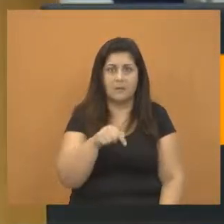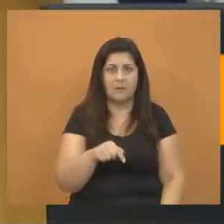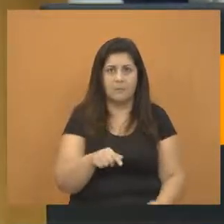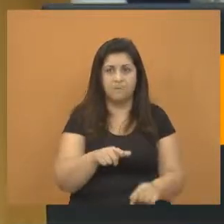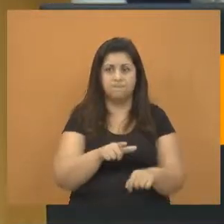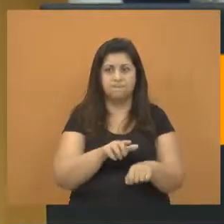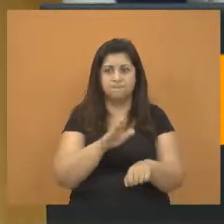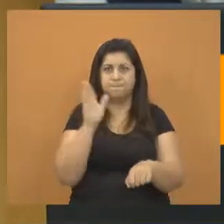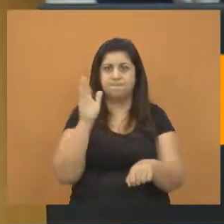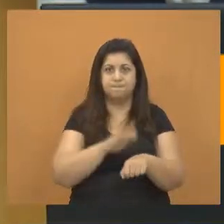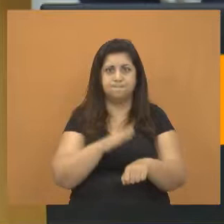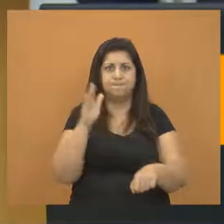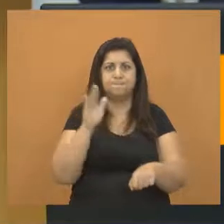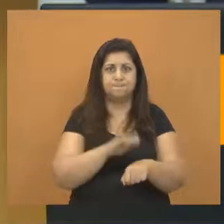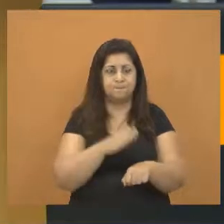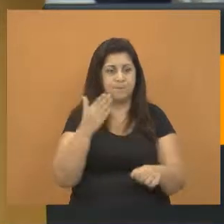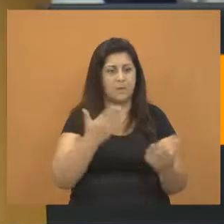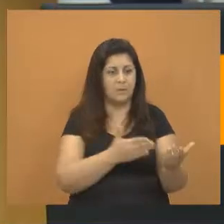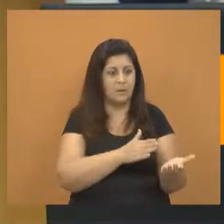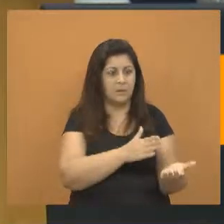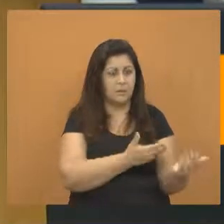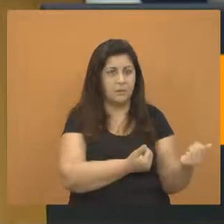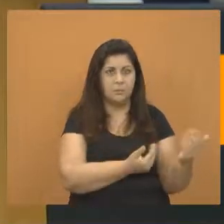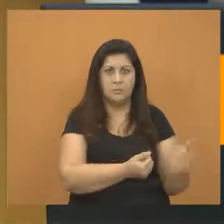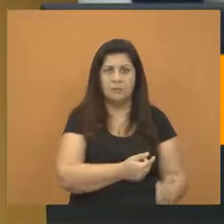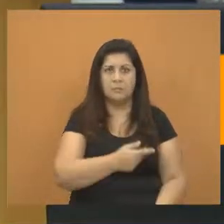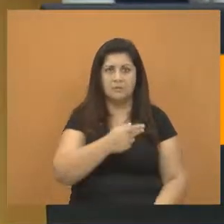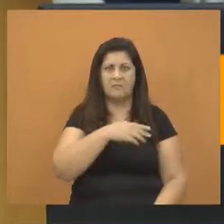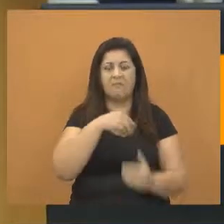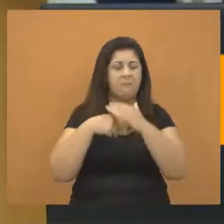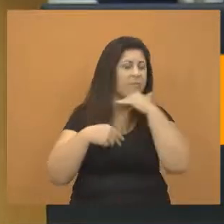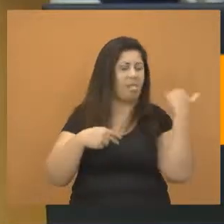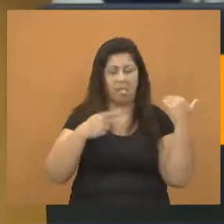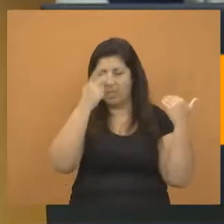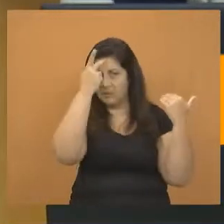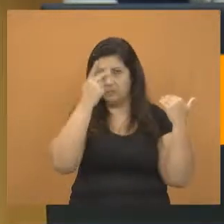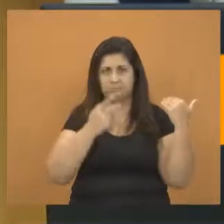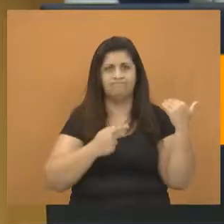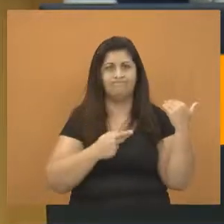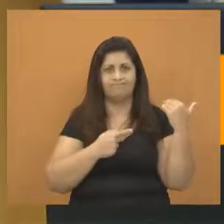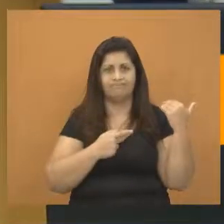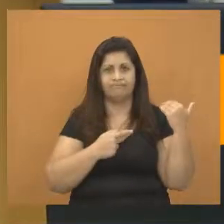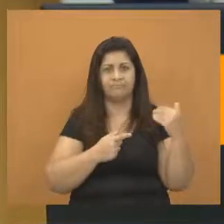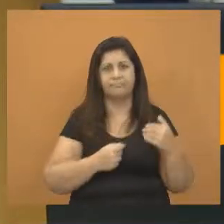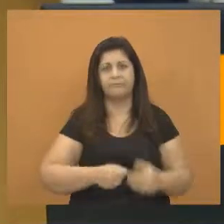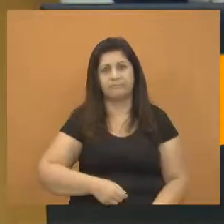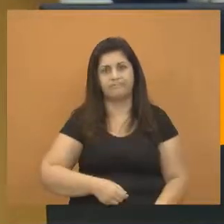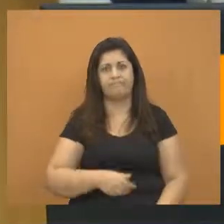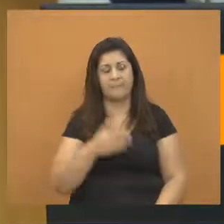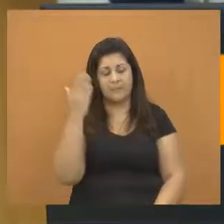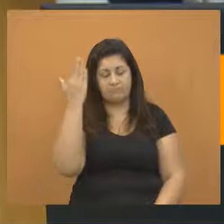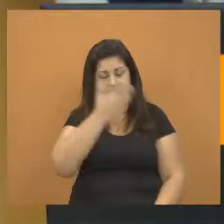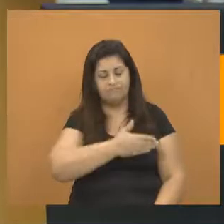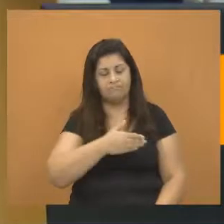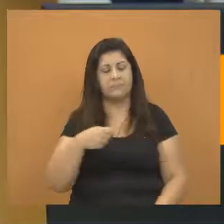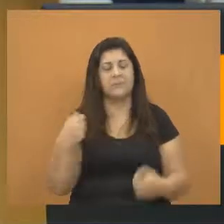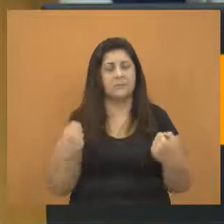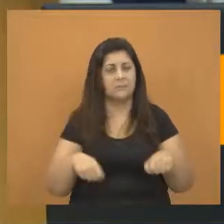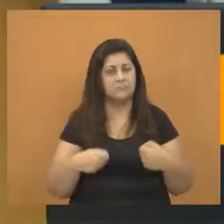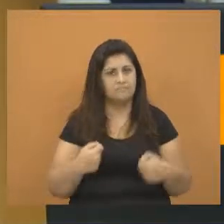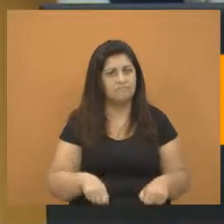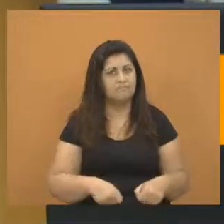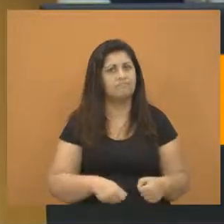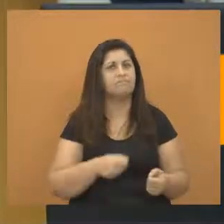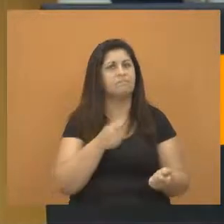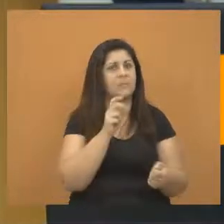índice de jovens cometendo suicídio. Então, isso é mais uma prova de que precisa investir na política